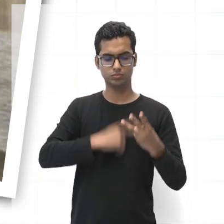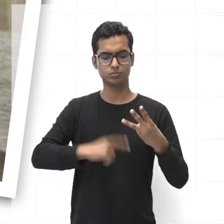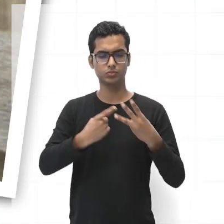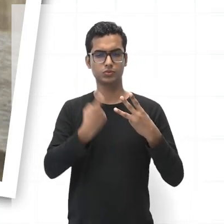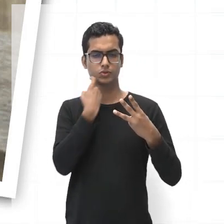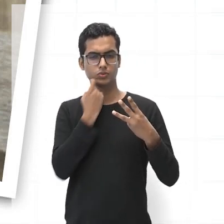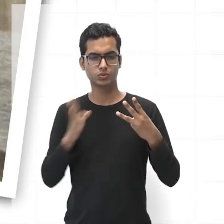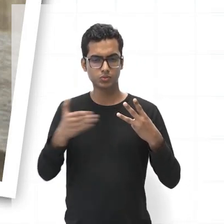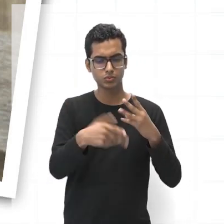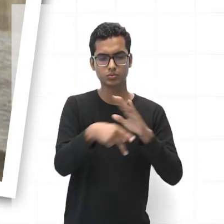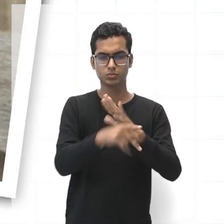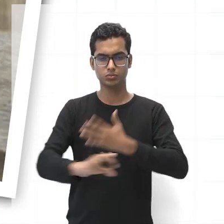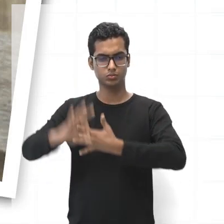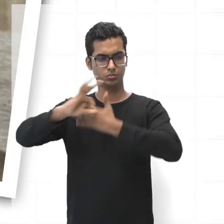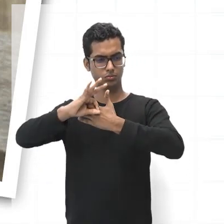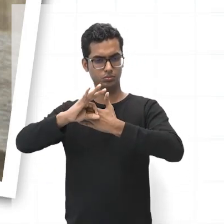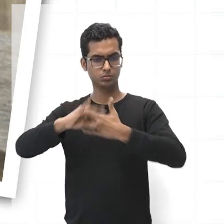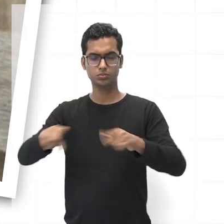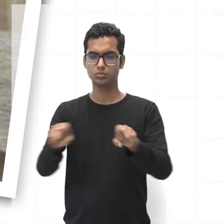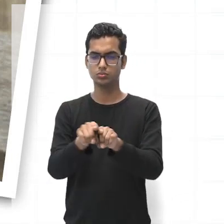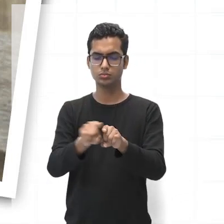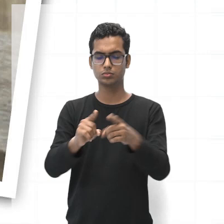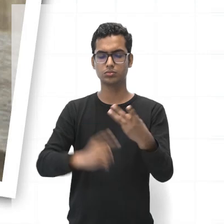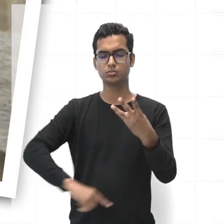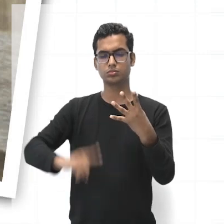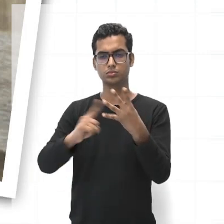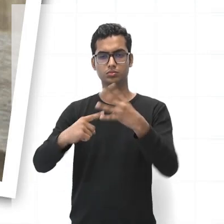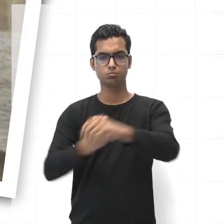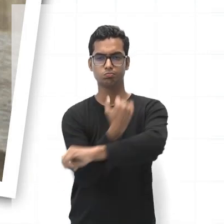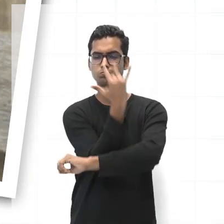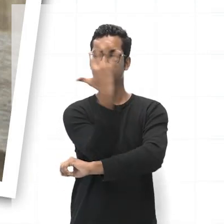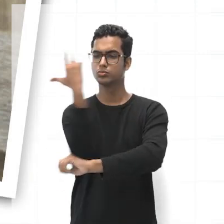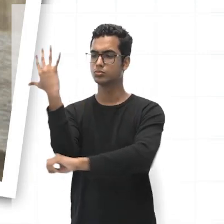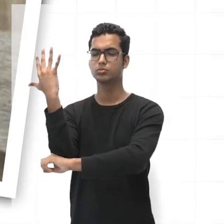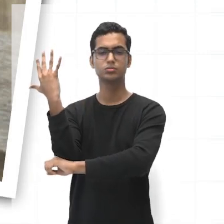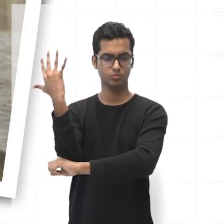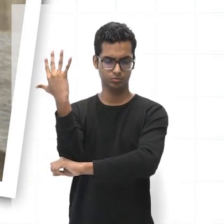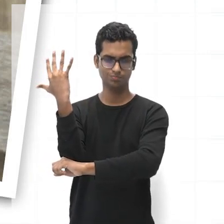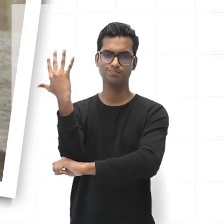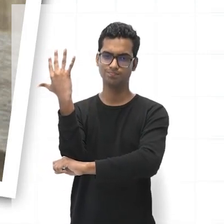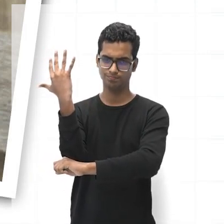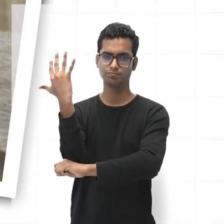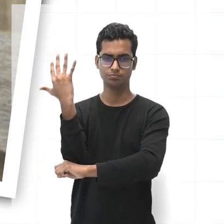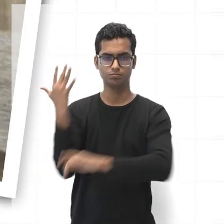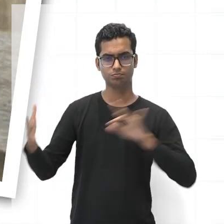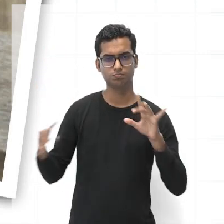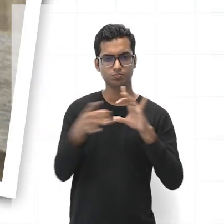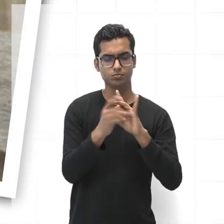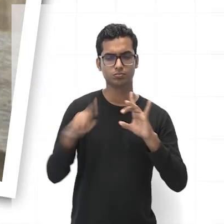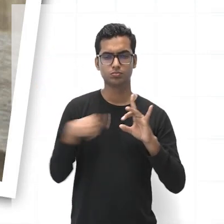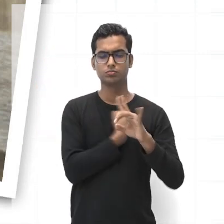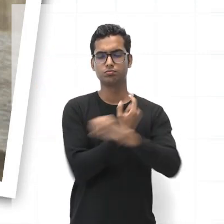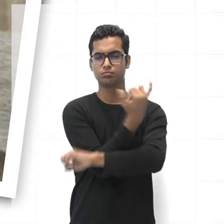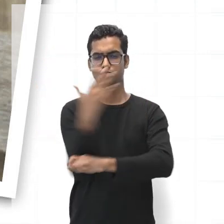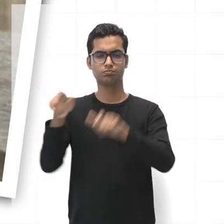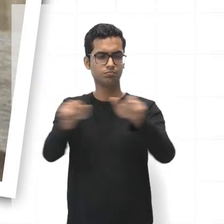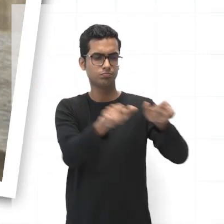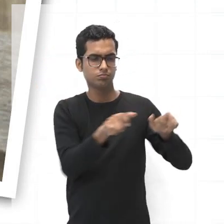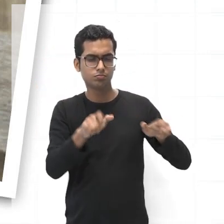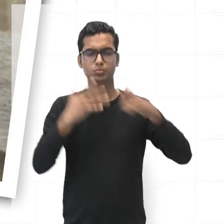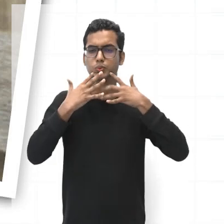peixe, né, o tucunaré, as árvores que fazem parte da nossa